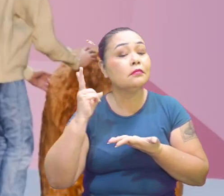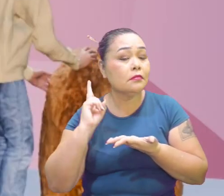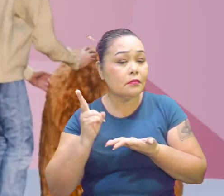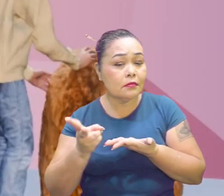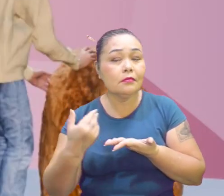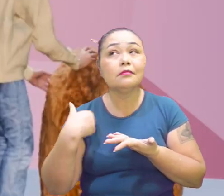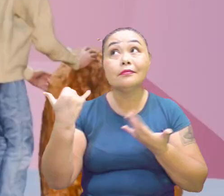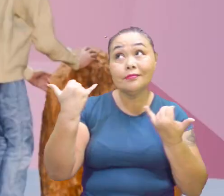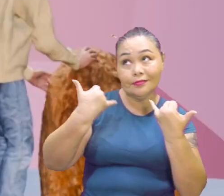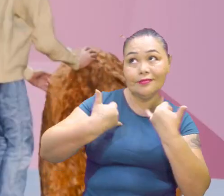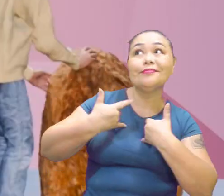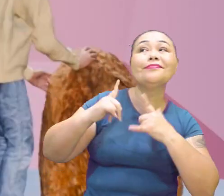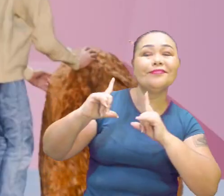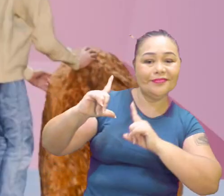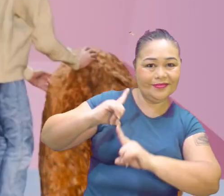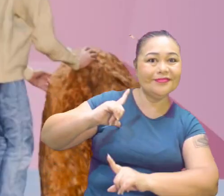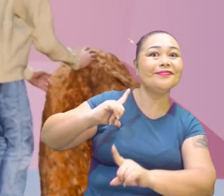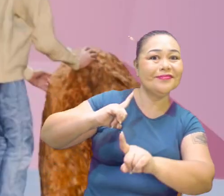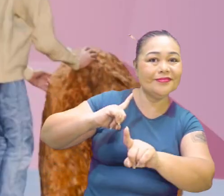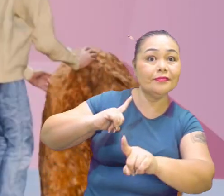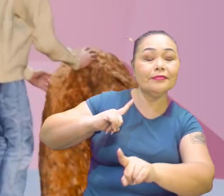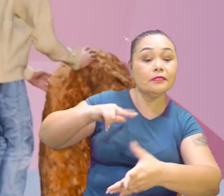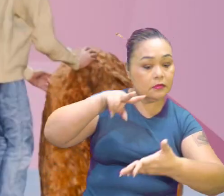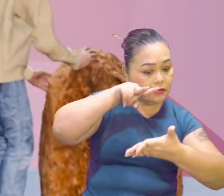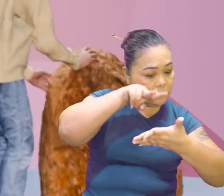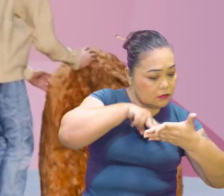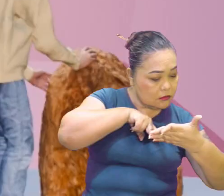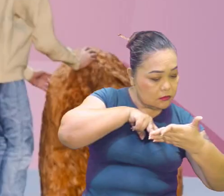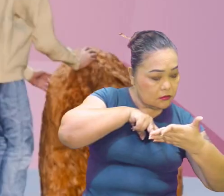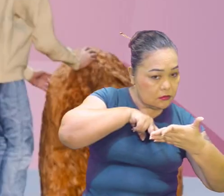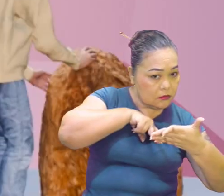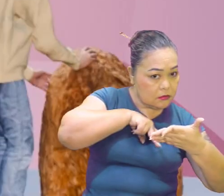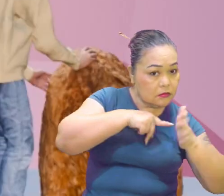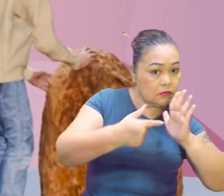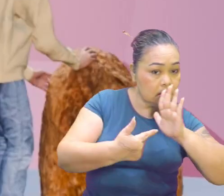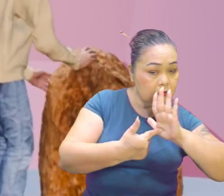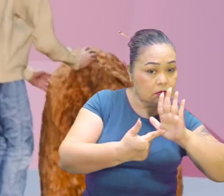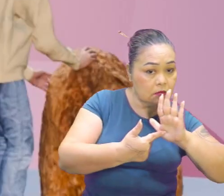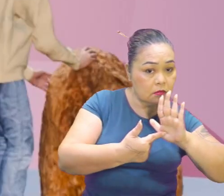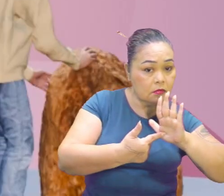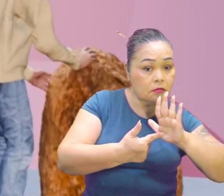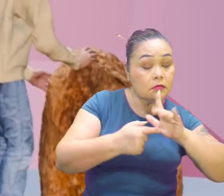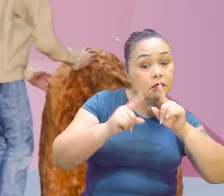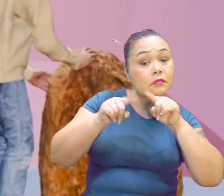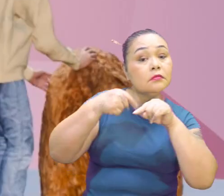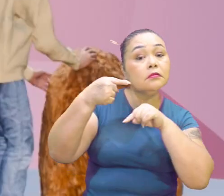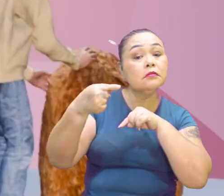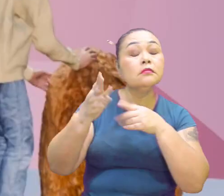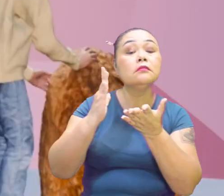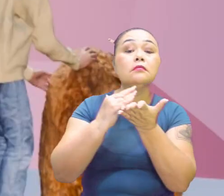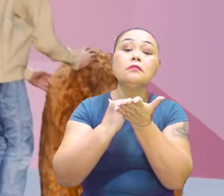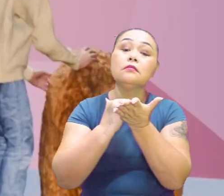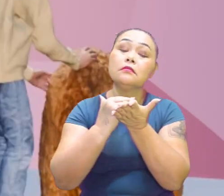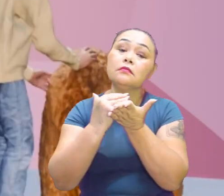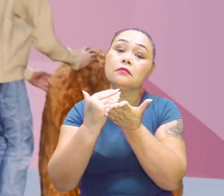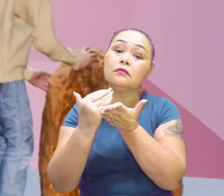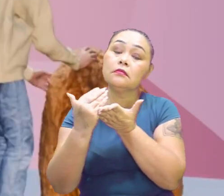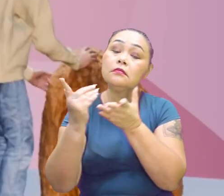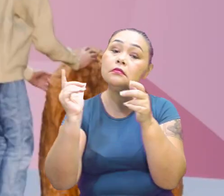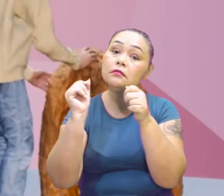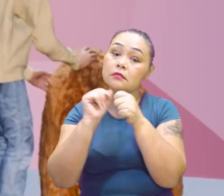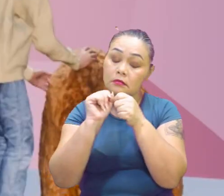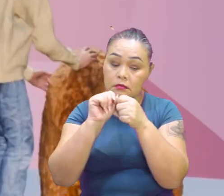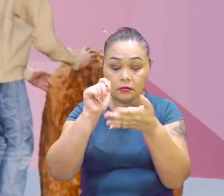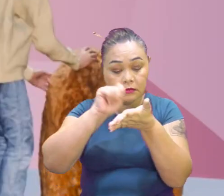traz alguma informação, você lê os textos que vêm ali apresentados para você, e aí você começa a fazer a